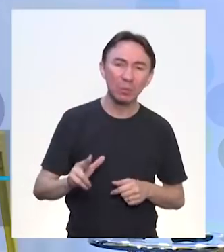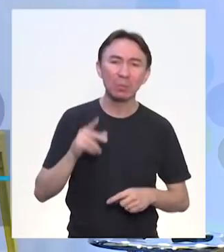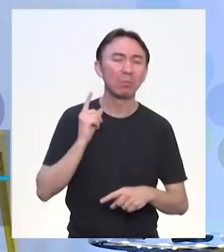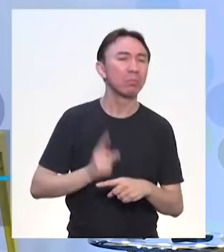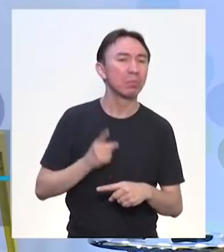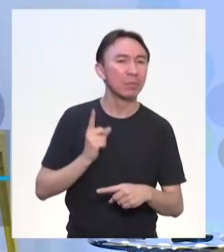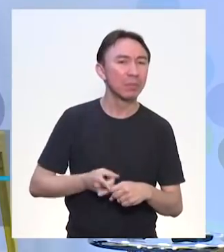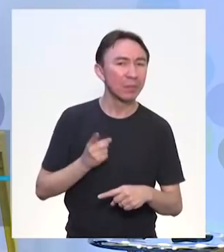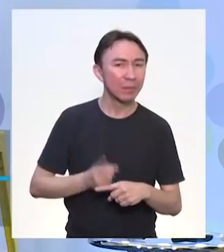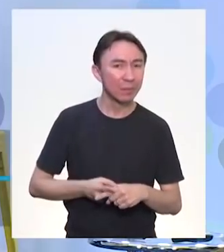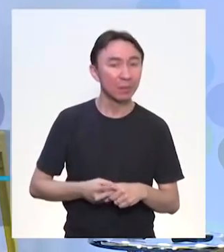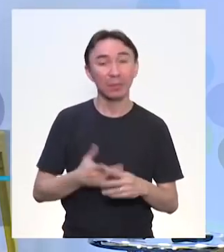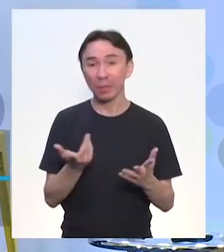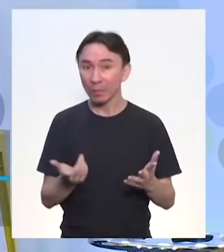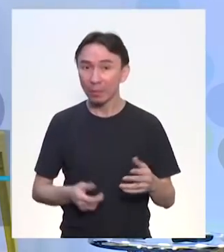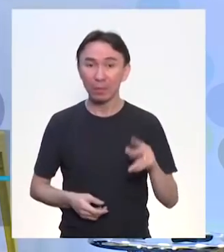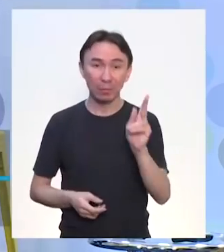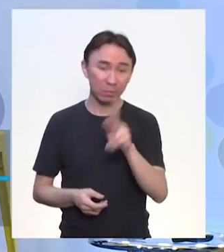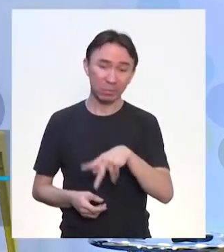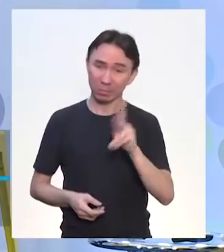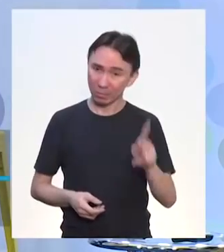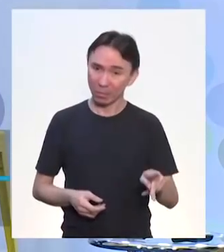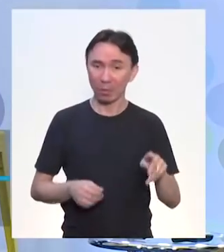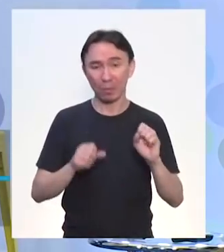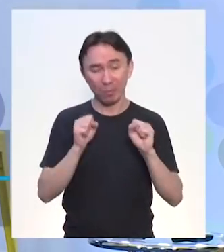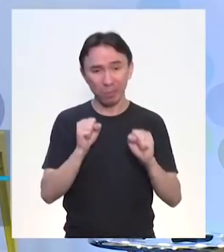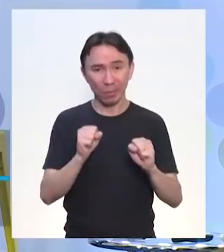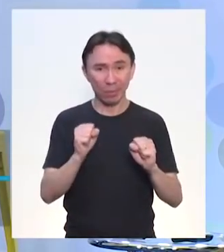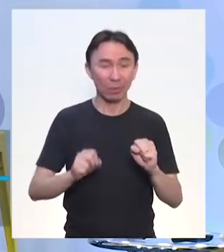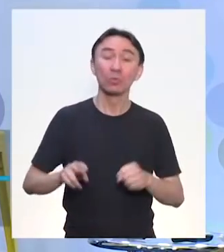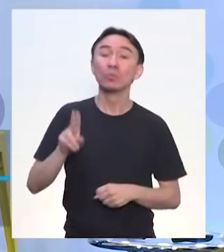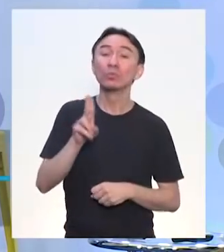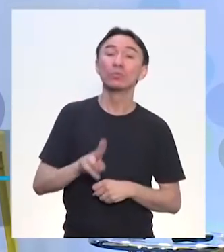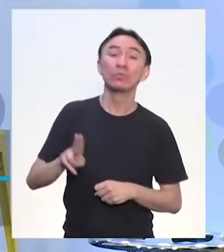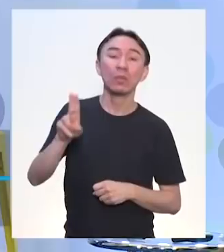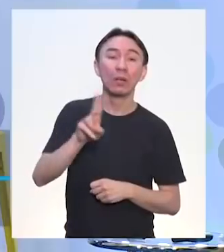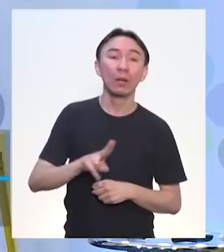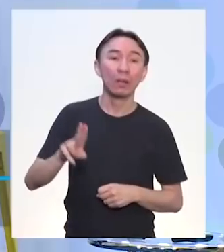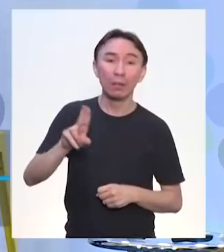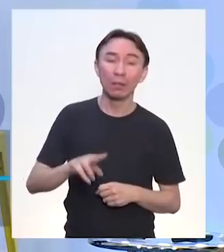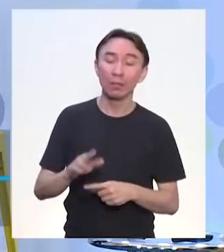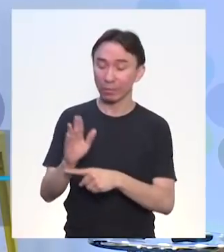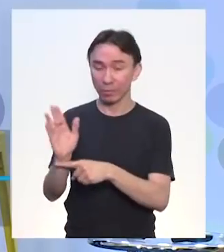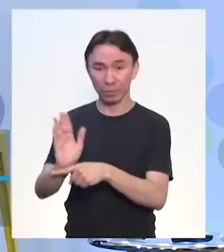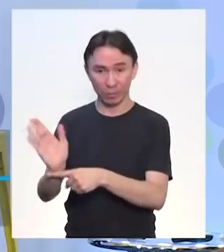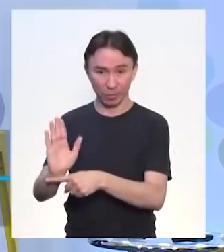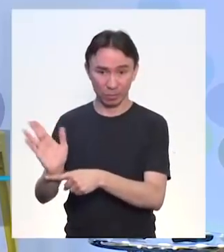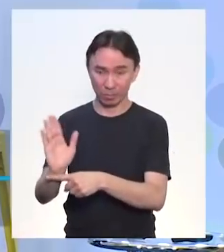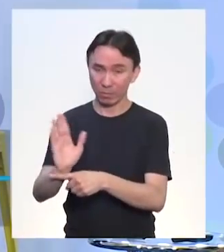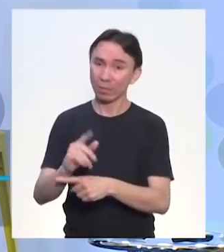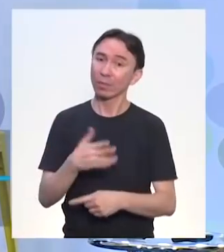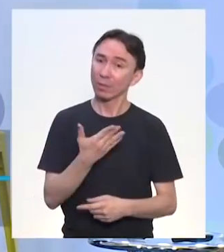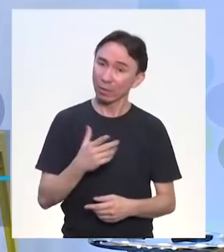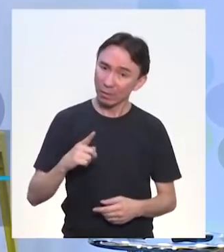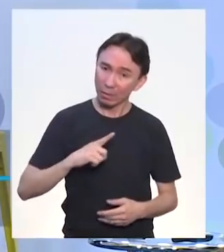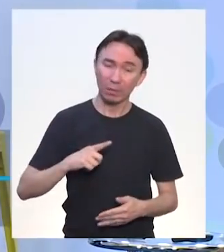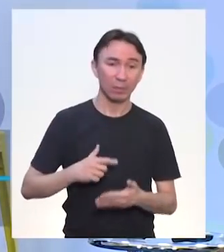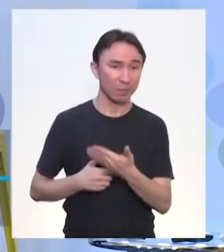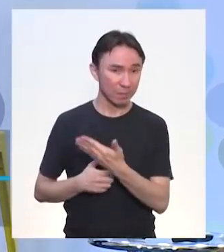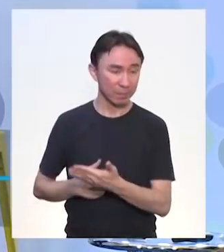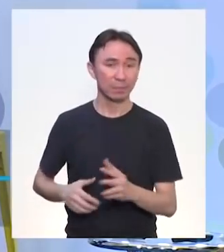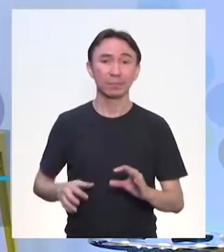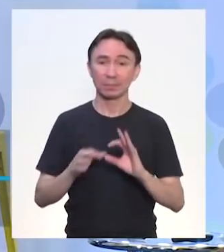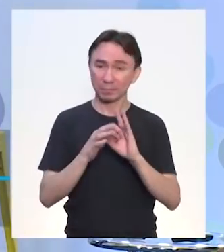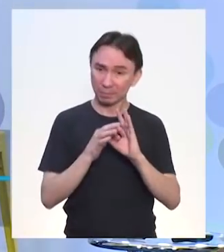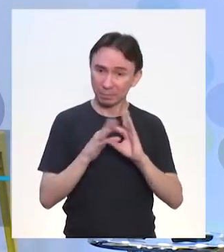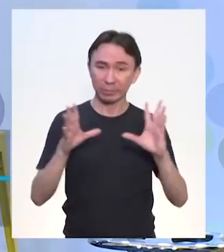de parte ou integral desse filme, porque ele está disponível, né, na internet de uma forma muito simples. E quando a